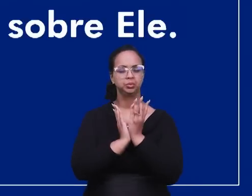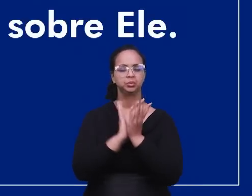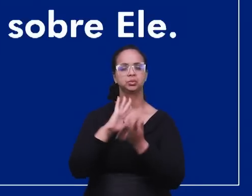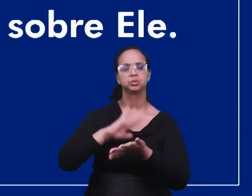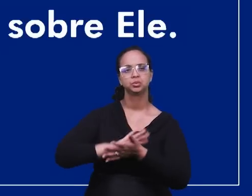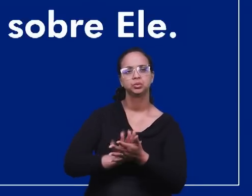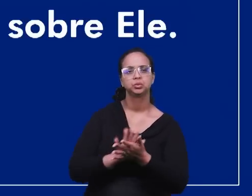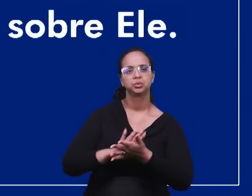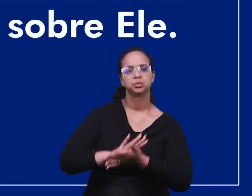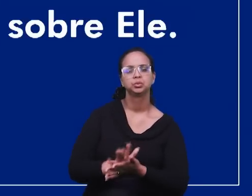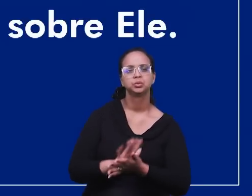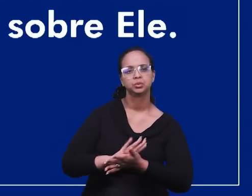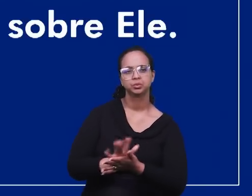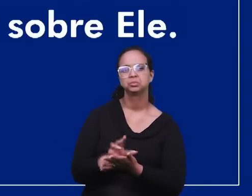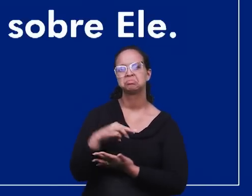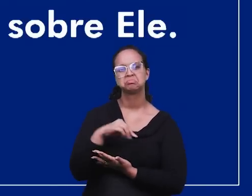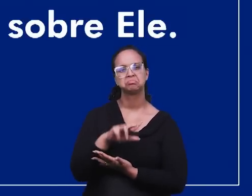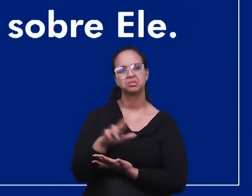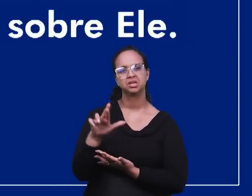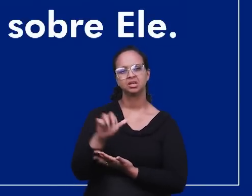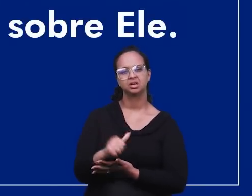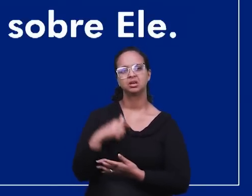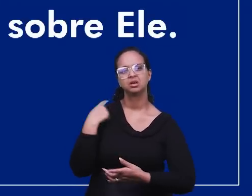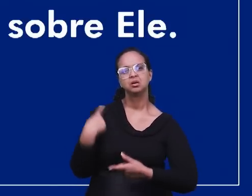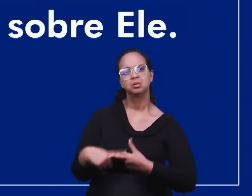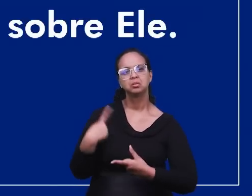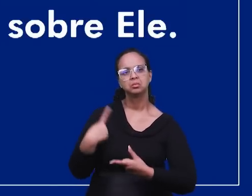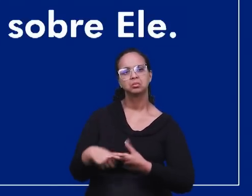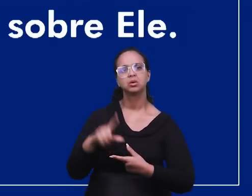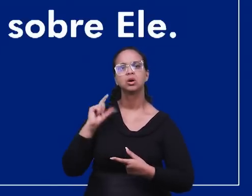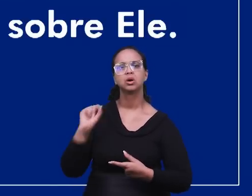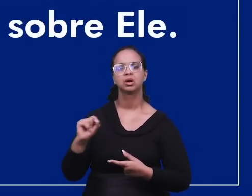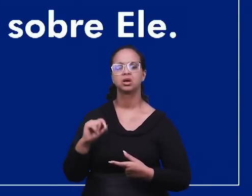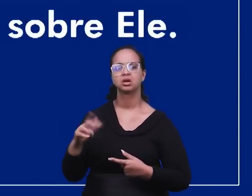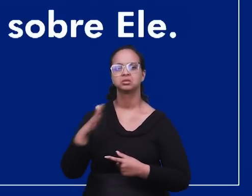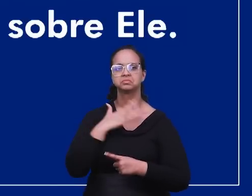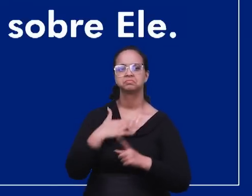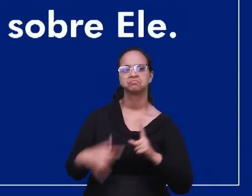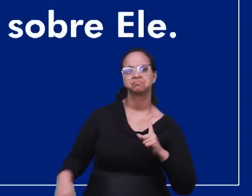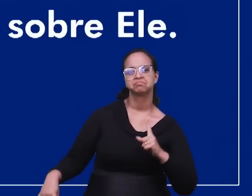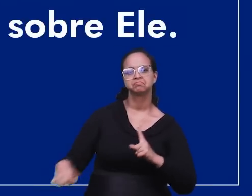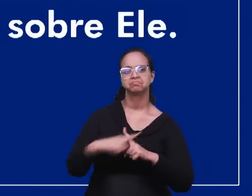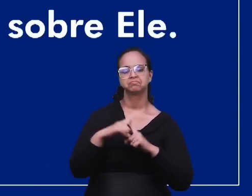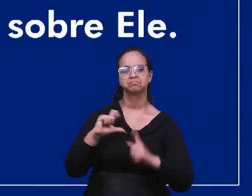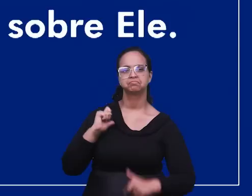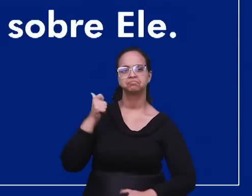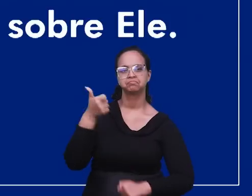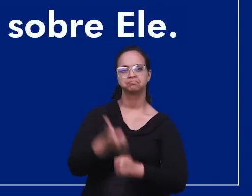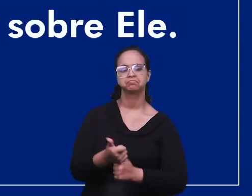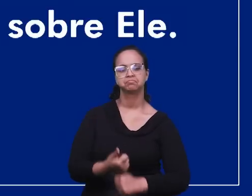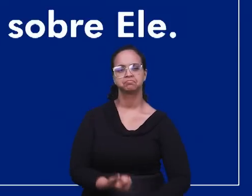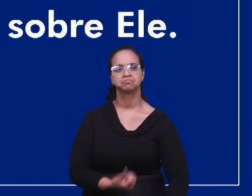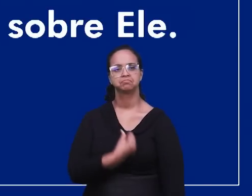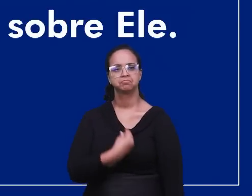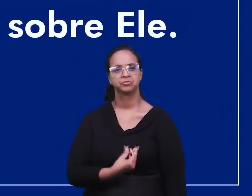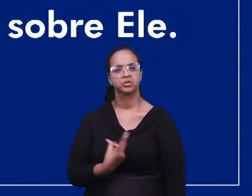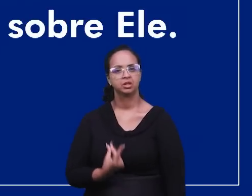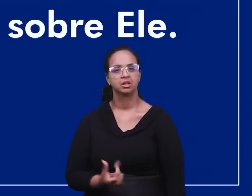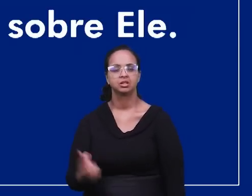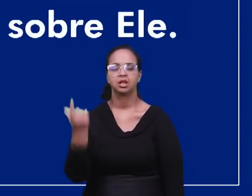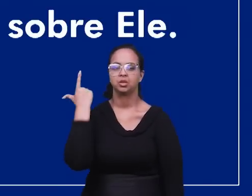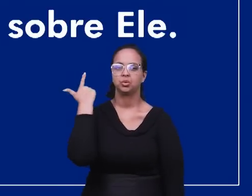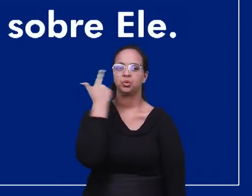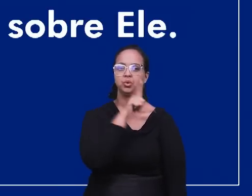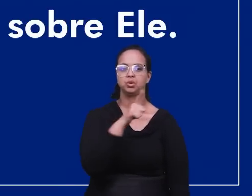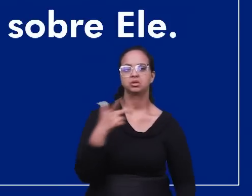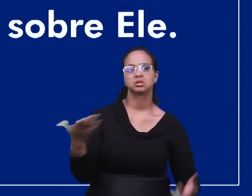de mirra. A Igreja declara seu amor pelo Senhor Jesus porque Ele entregou a sua vida em sacrifício para